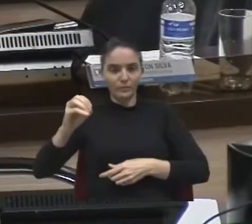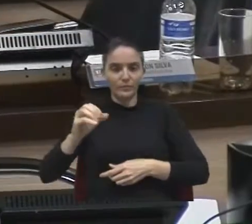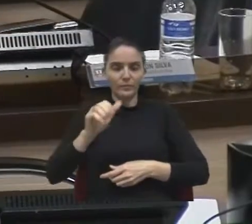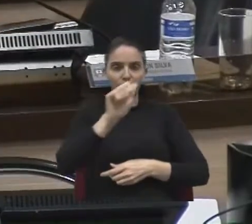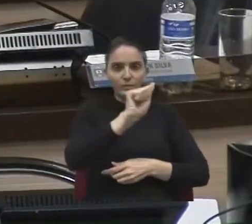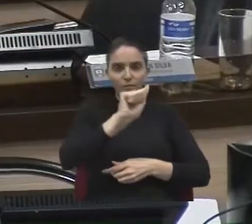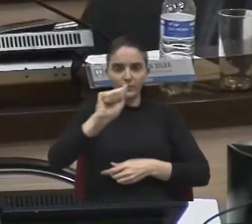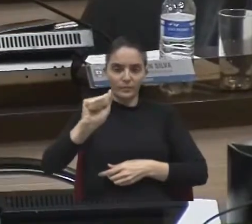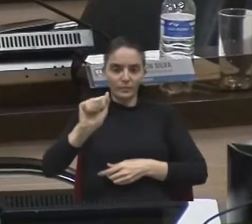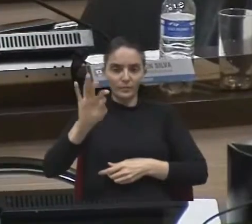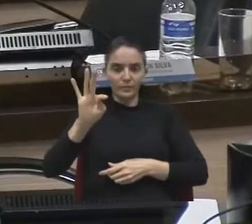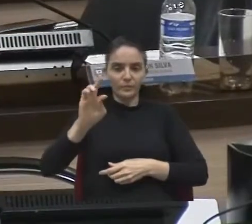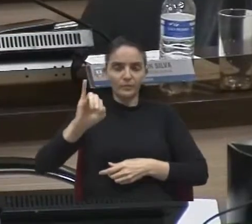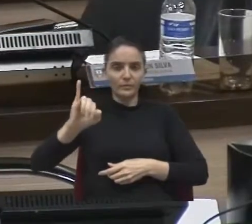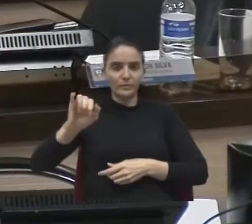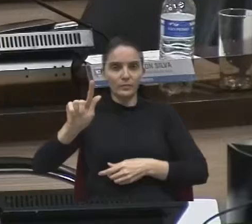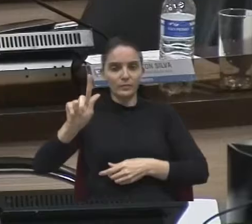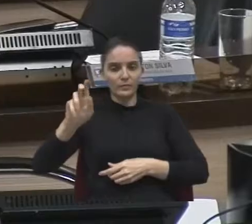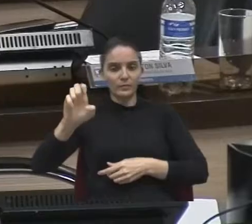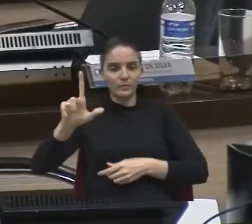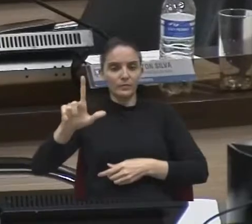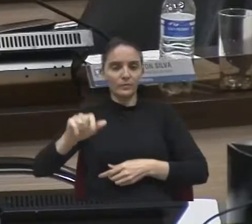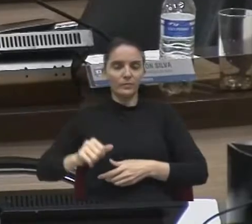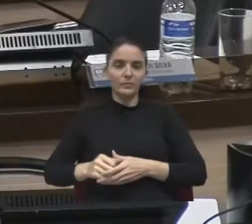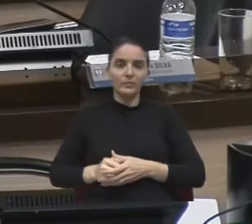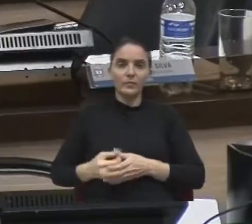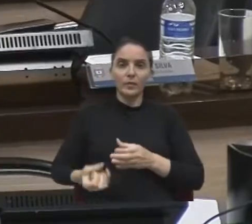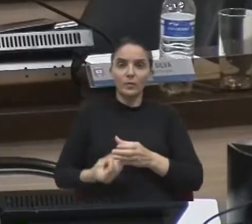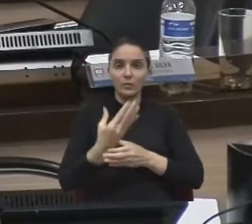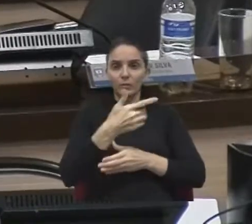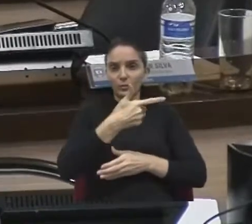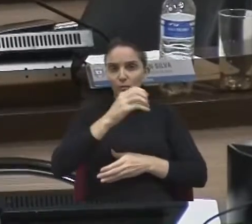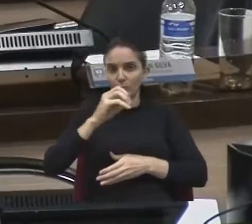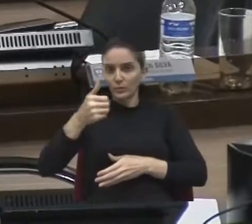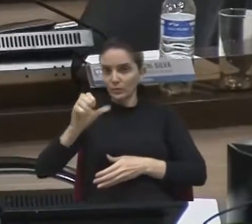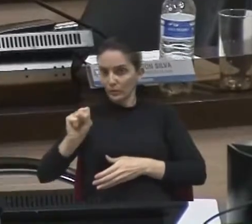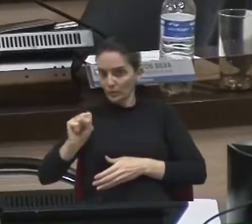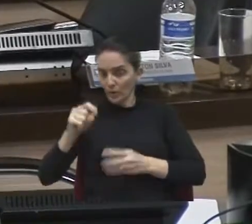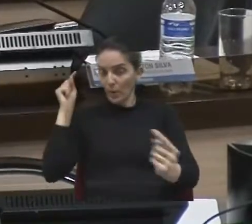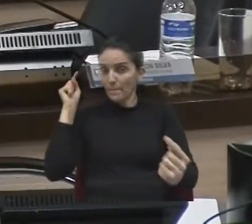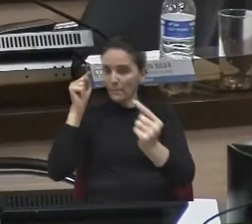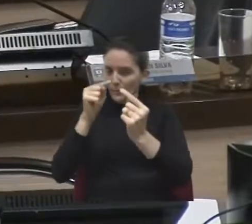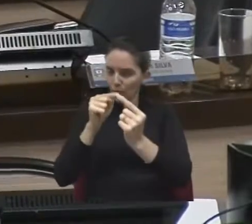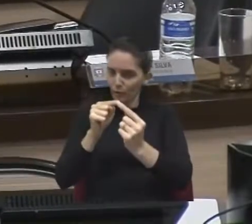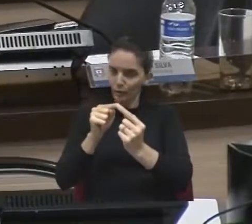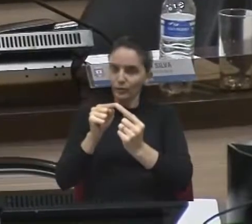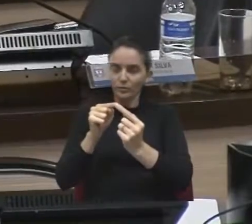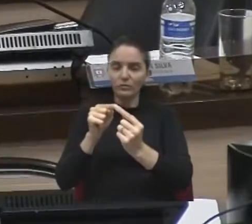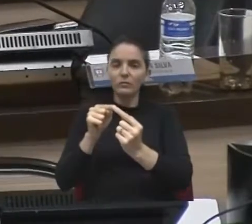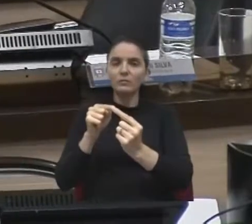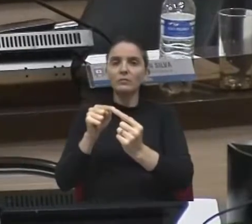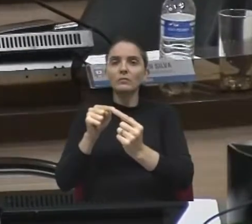de 2018. A ATIGEL tem por foco manter, sobretudo, o culto à pátria e aos